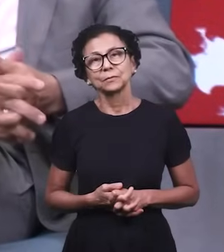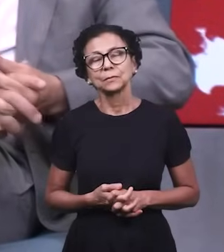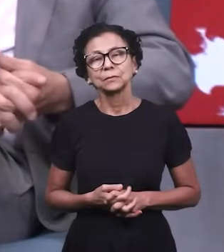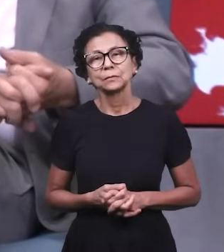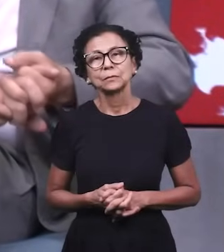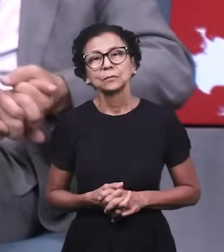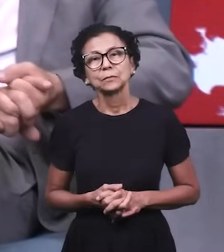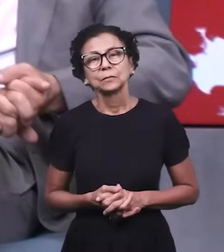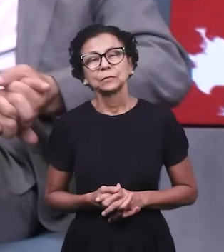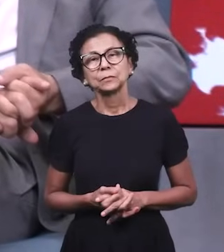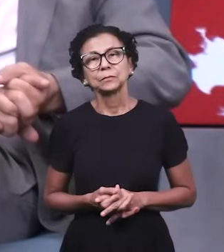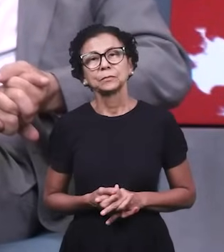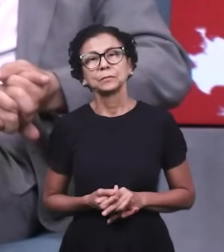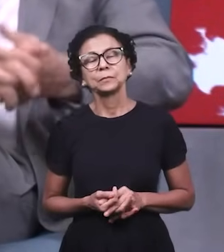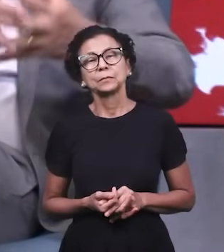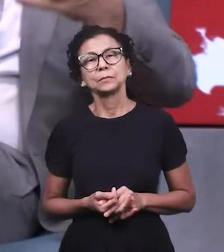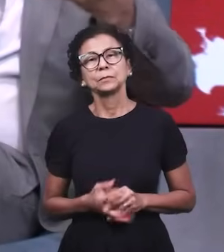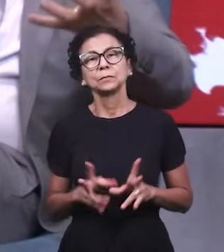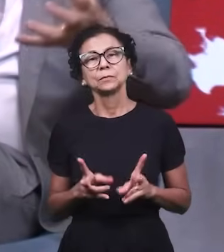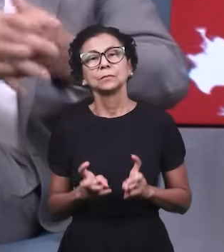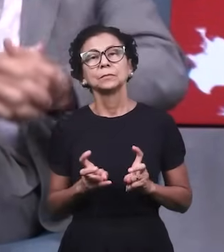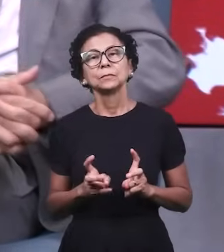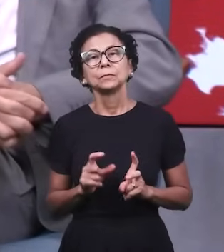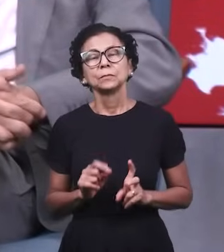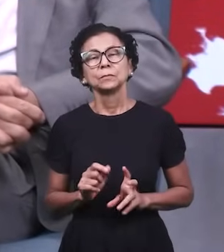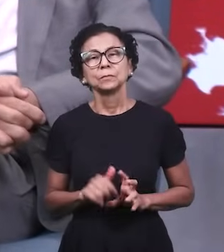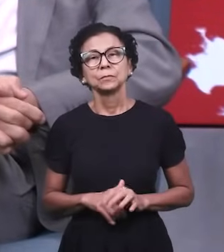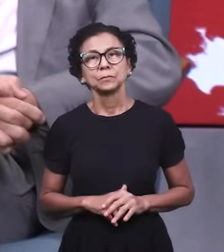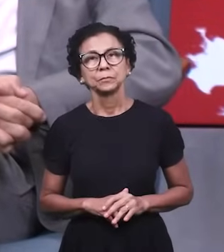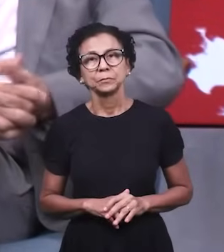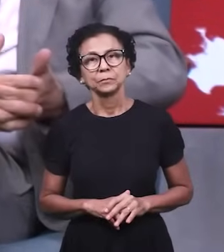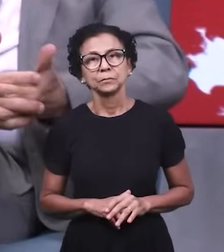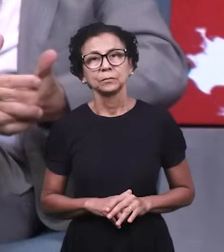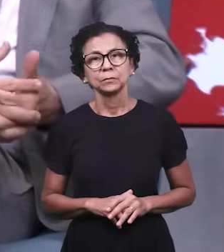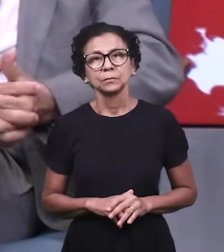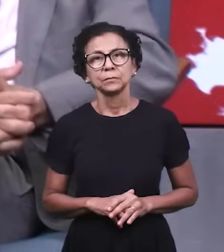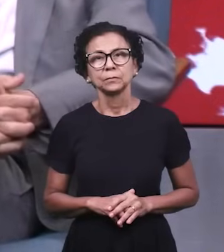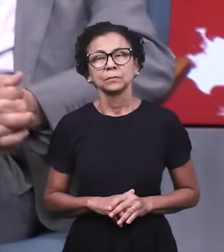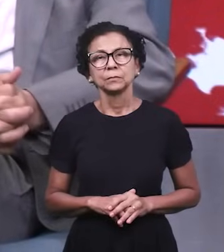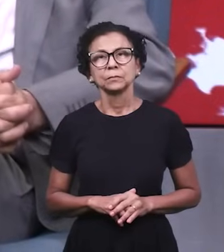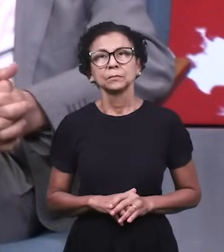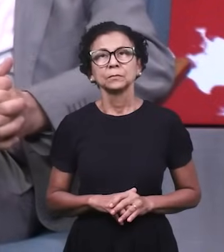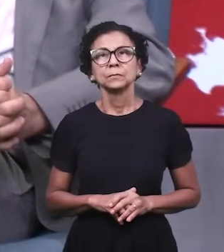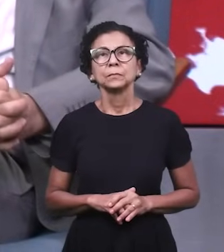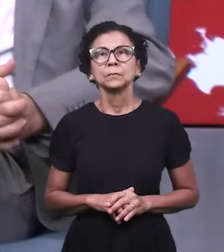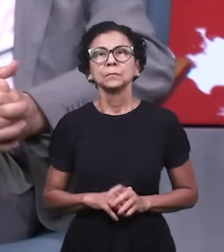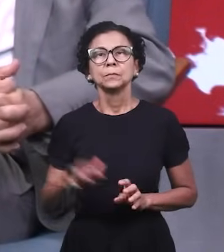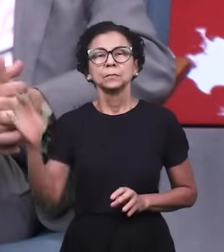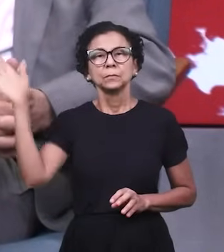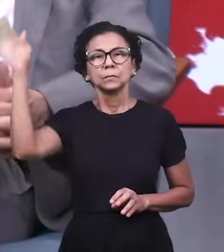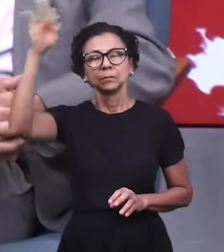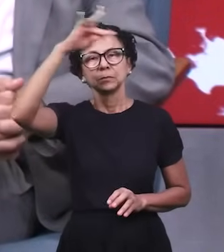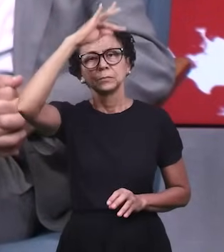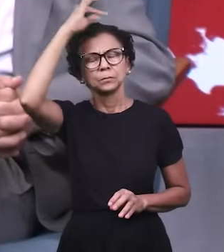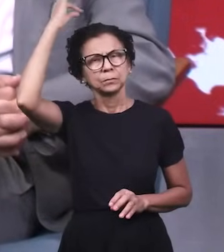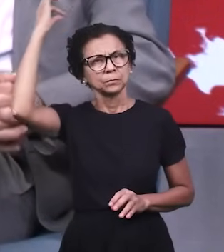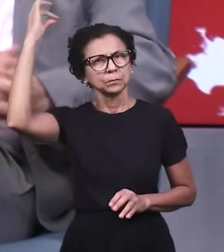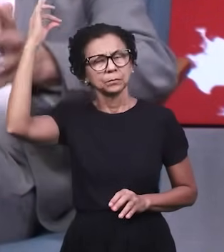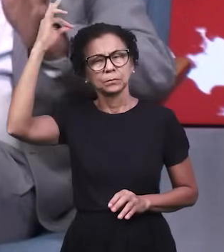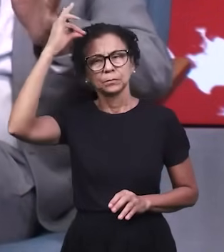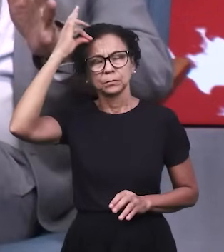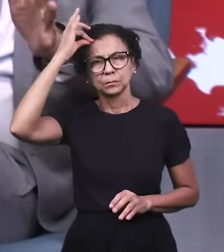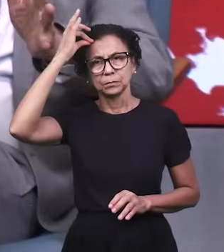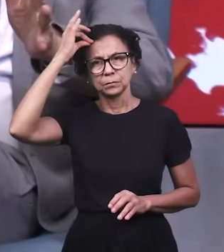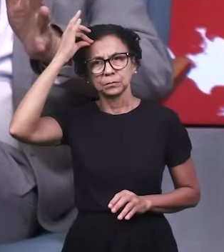estamos observando que há a operação do Espírito Santo no ministério de